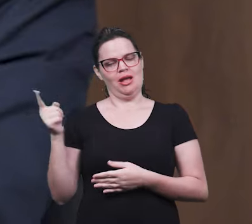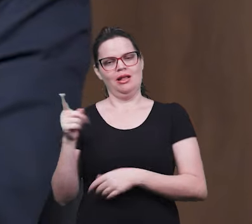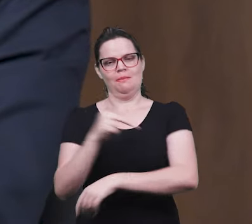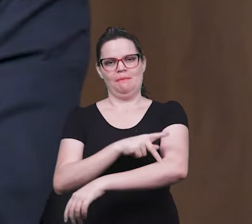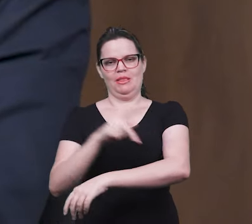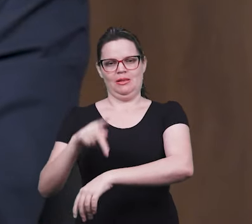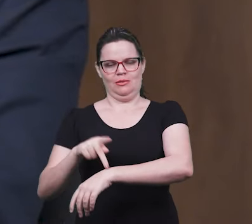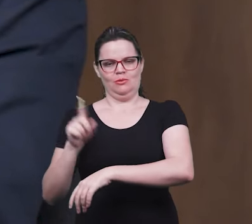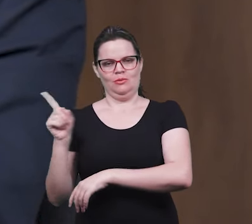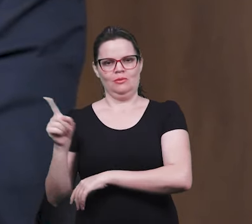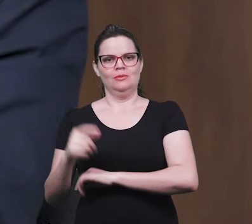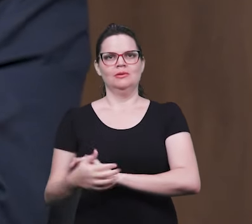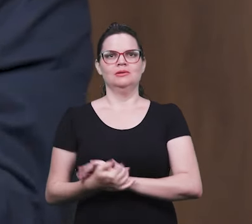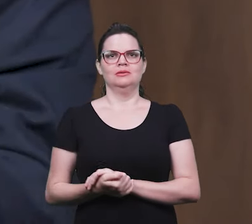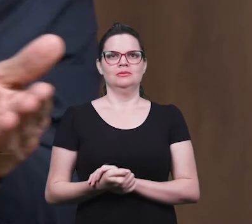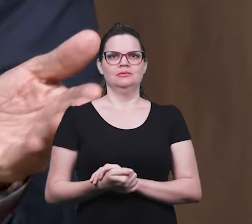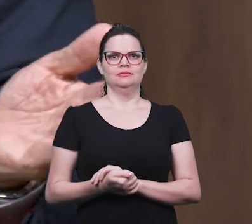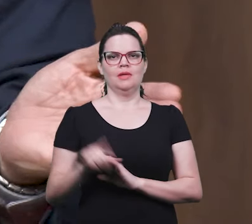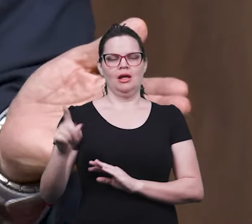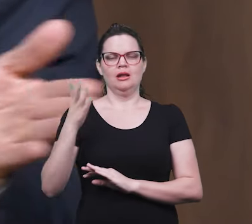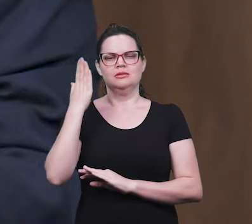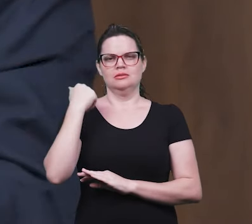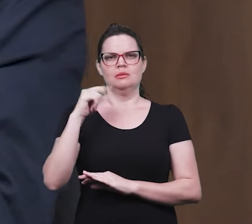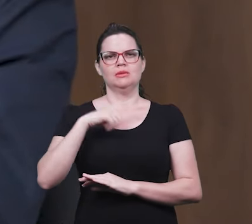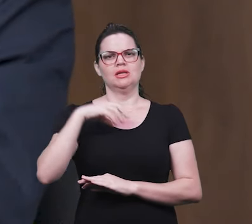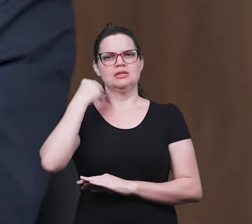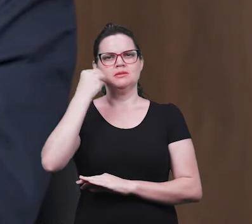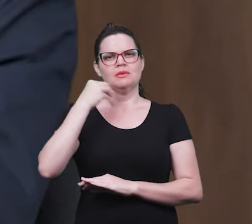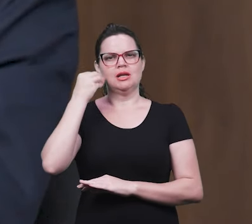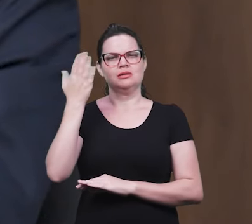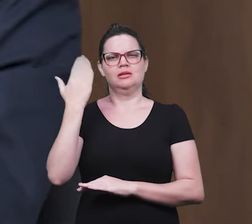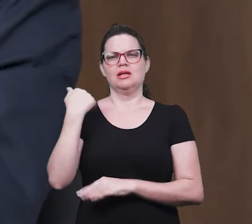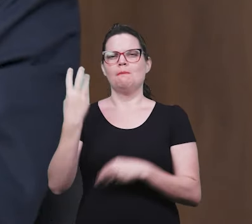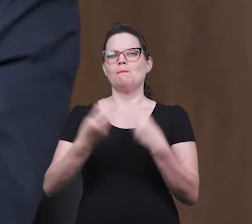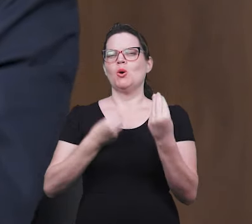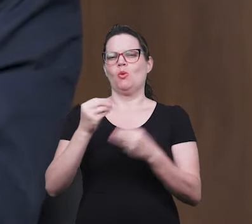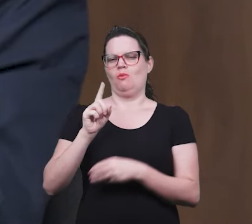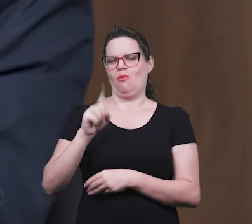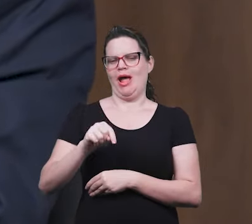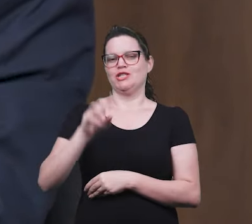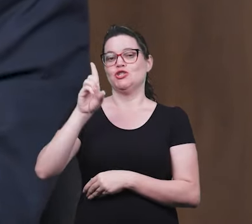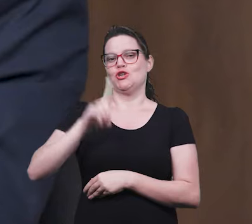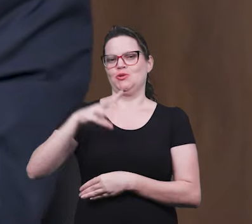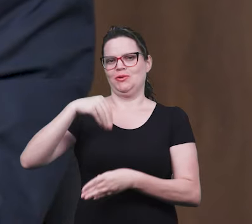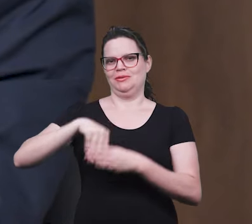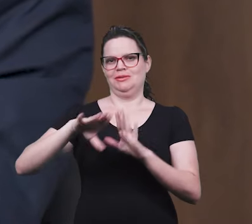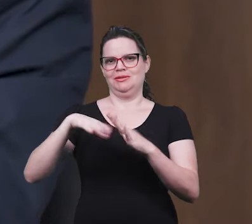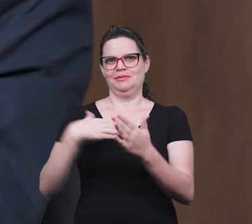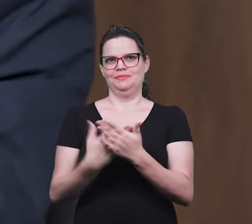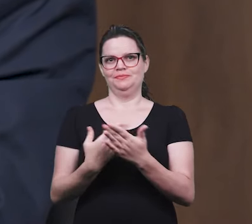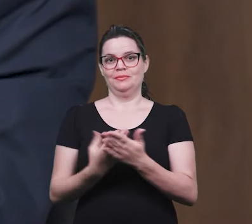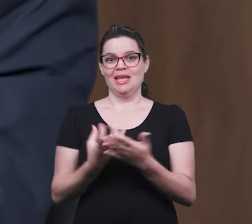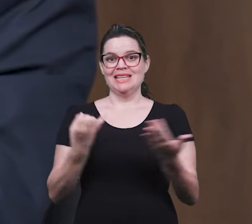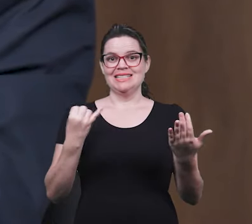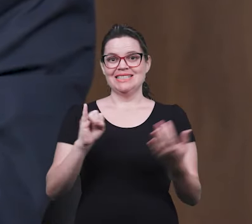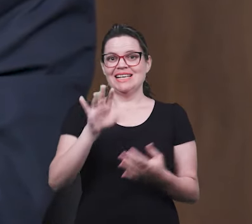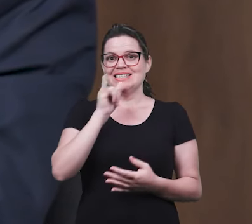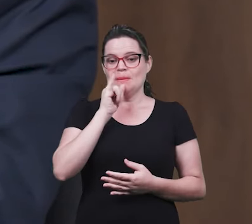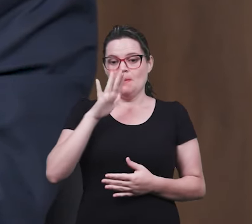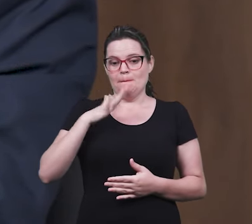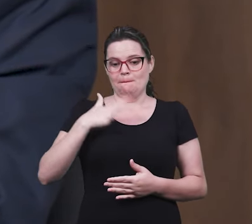pedagoga e tem boa experiência. Linda foi diretora de escola. Se eu vivesse nos dias de